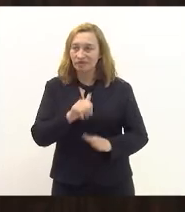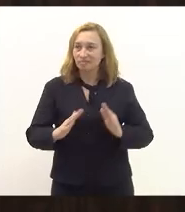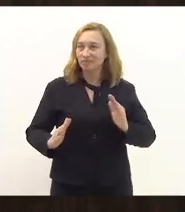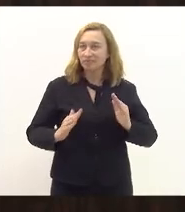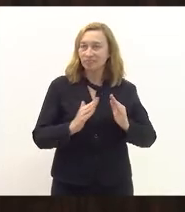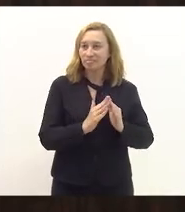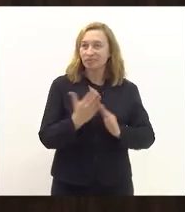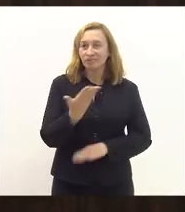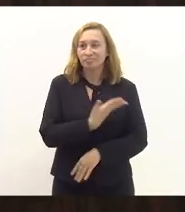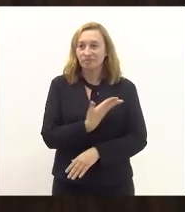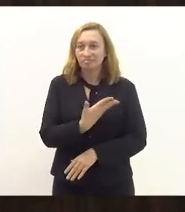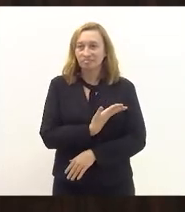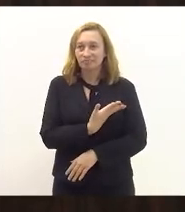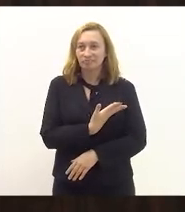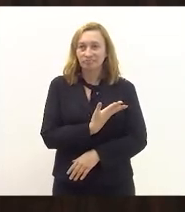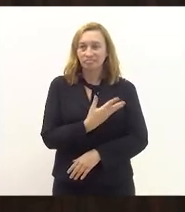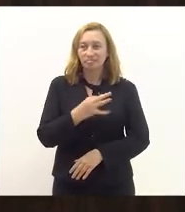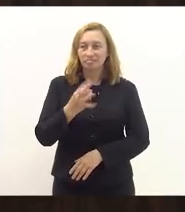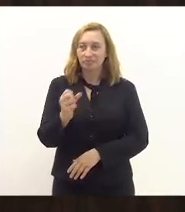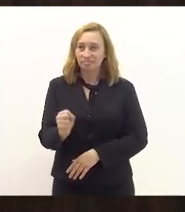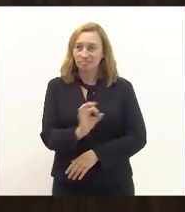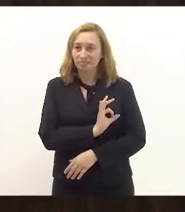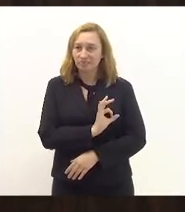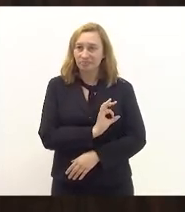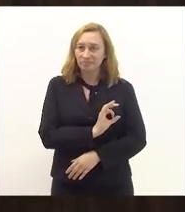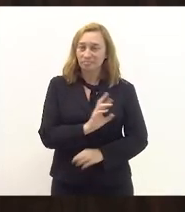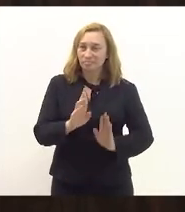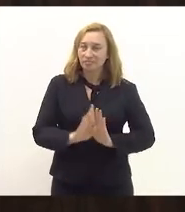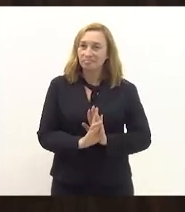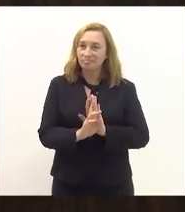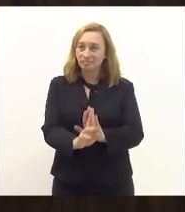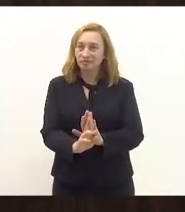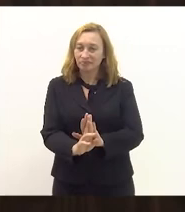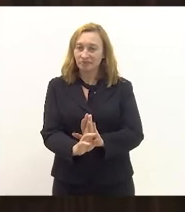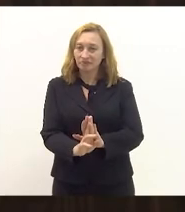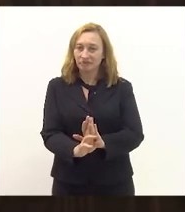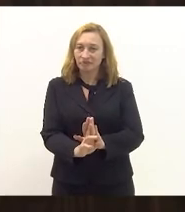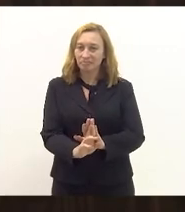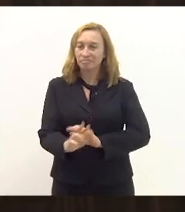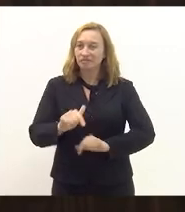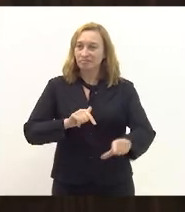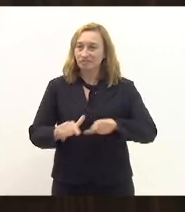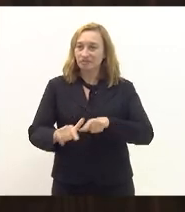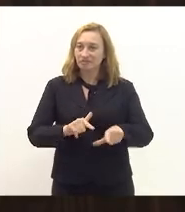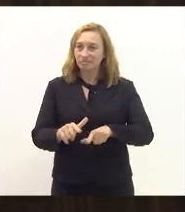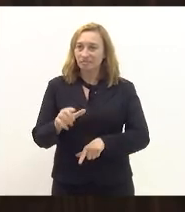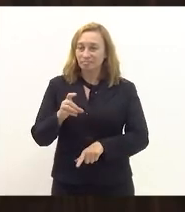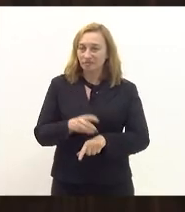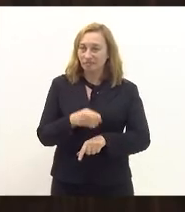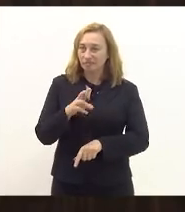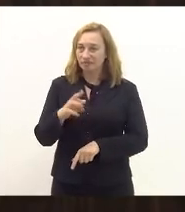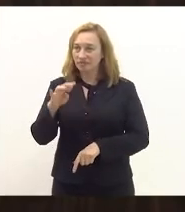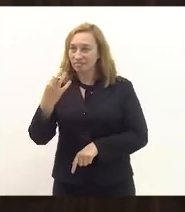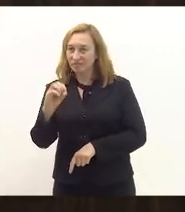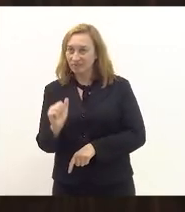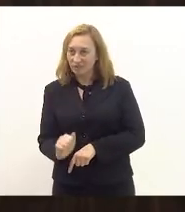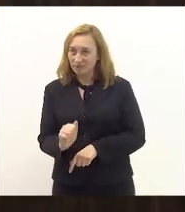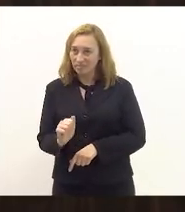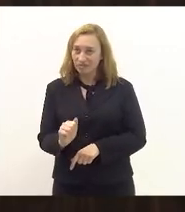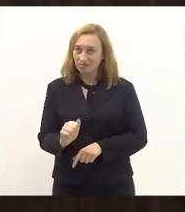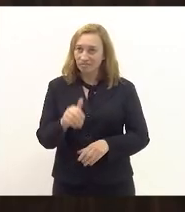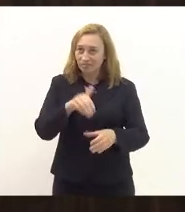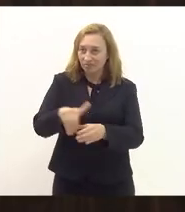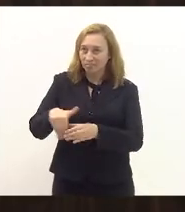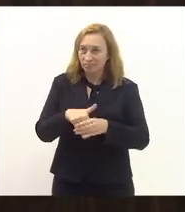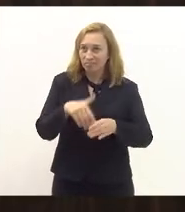querida amiga Marta, que representou o trabalhismo, doutor Siqueira, no enfrentamento da eleição